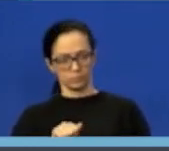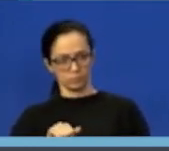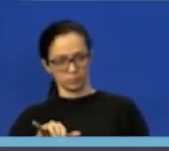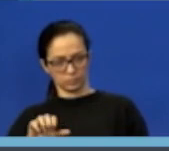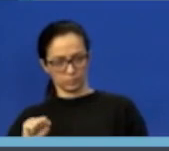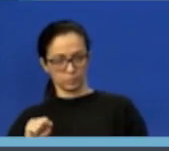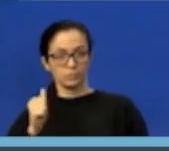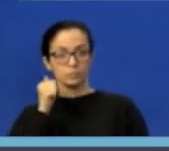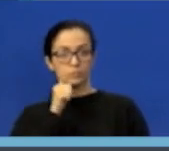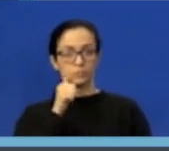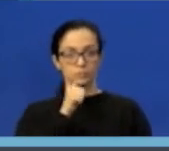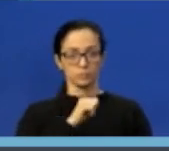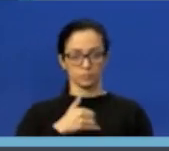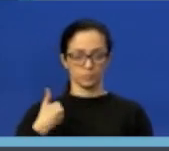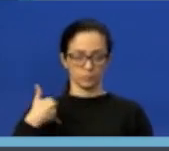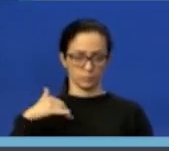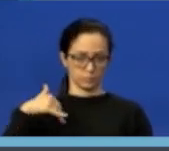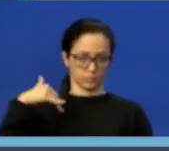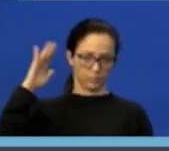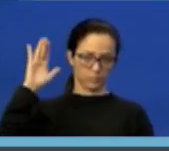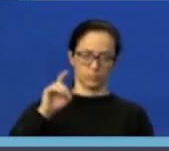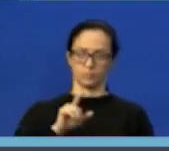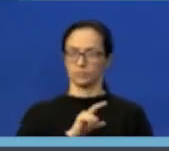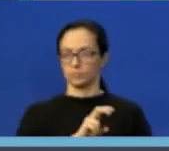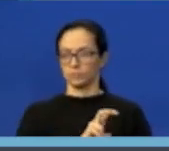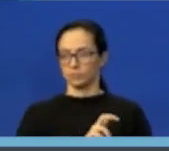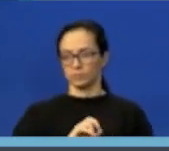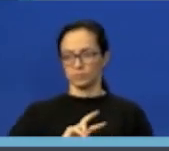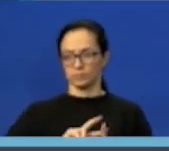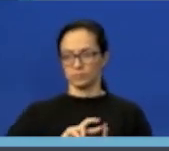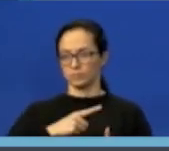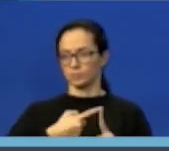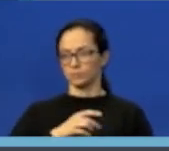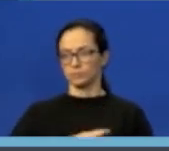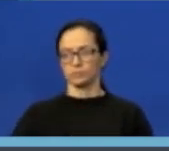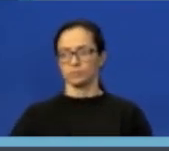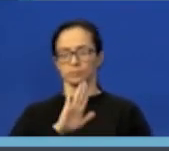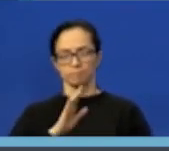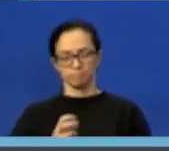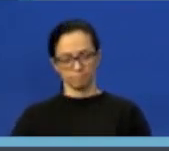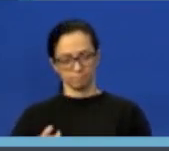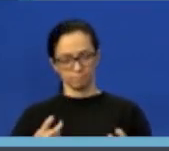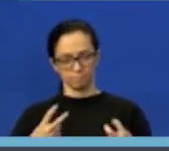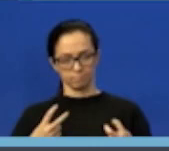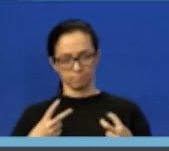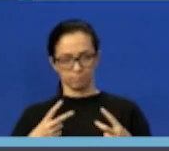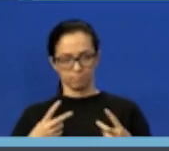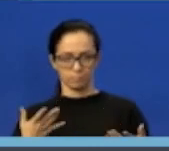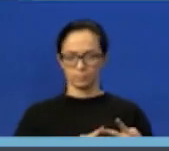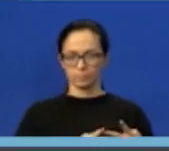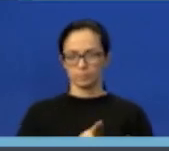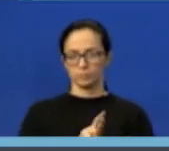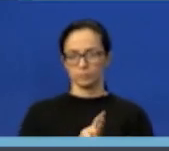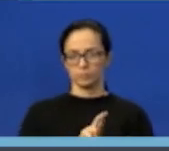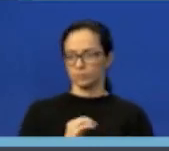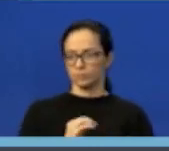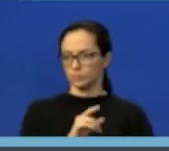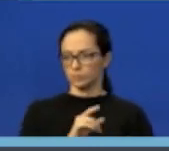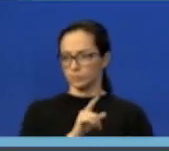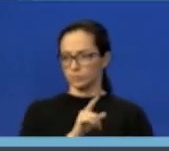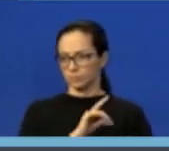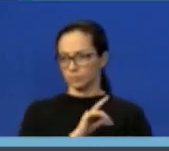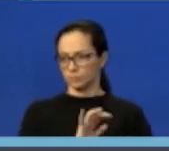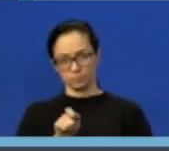adultas, elas, em comparação aos homens, têm 50 vezes mais chances de adquirir uma infecção do trato urinário do que os